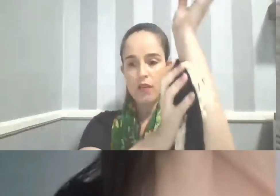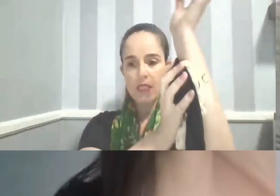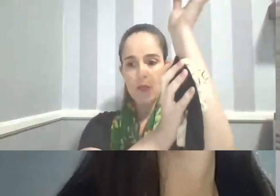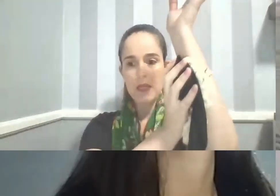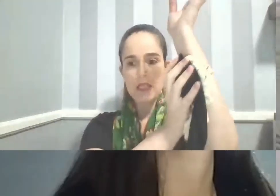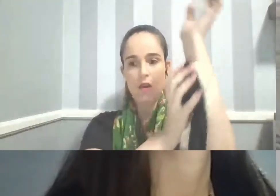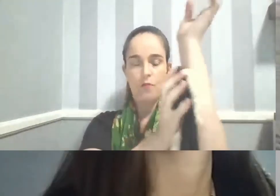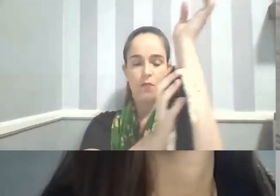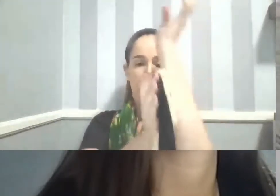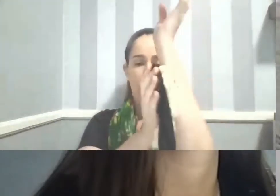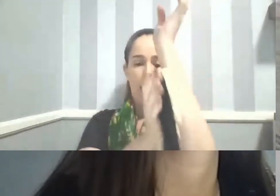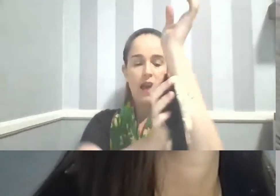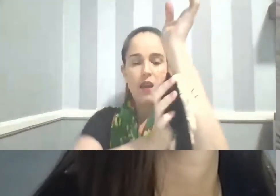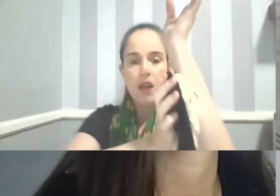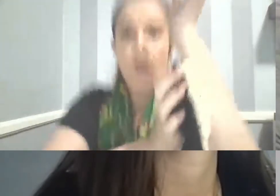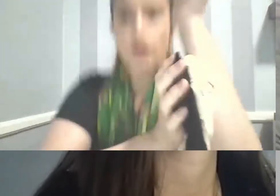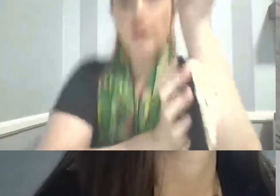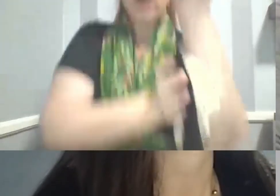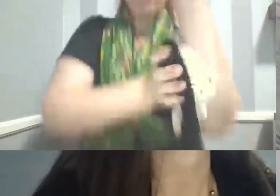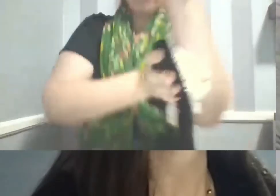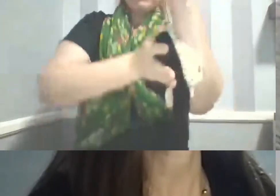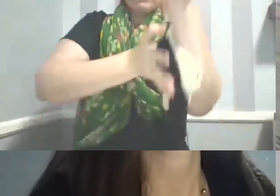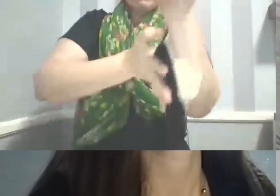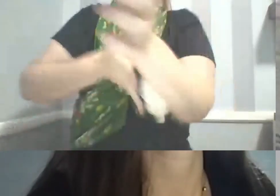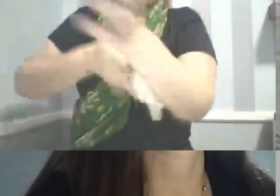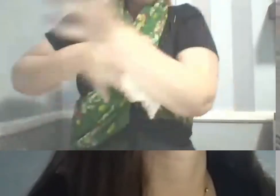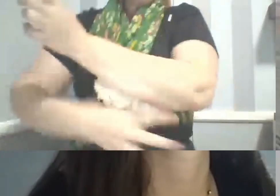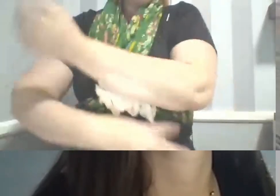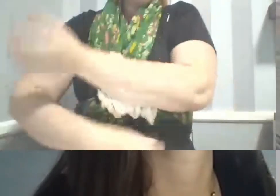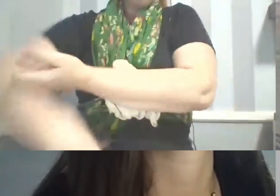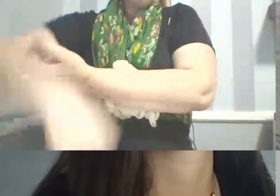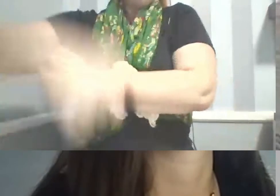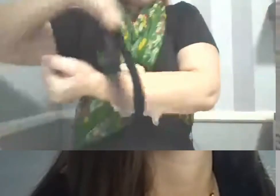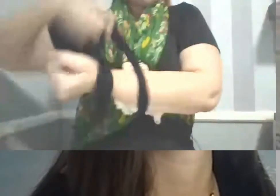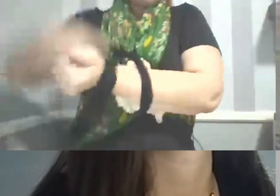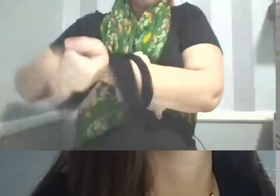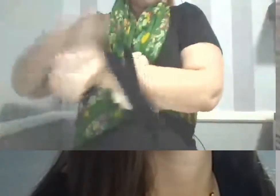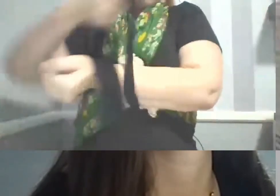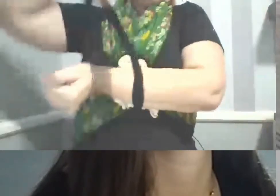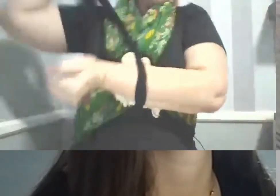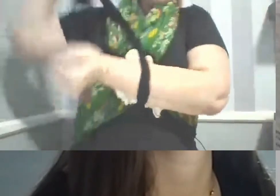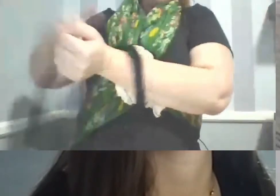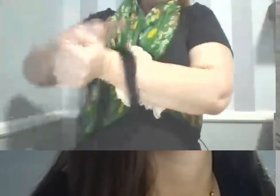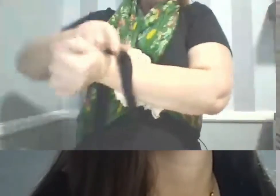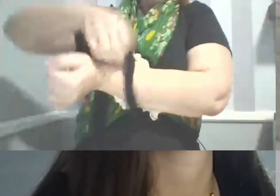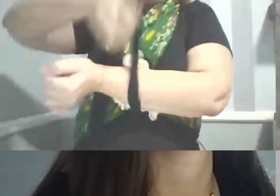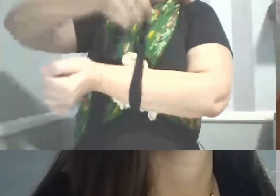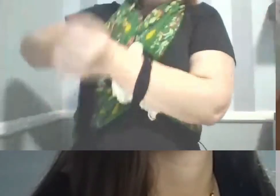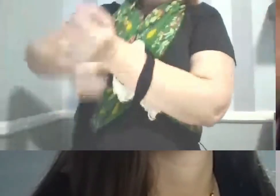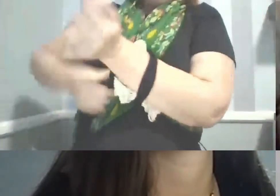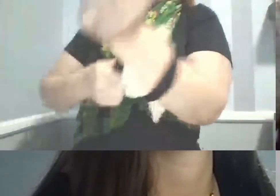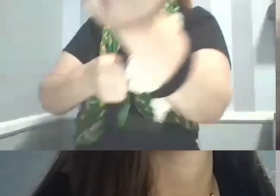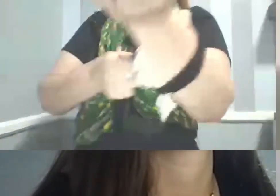outra e estou fazendo uma pressão. Aí, o que eu vou fazer? Eu vou enrolar. Gente,